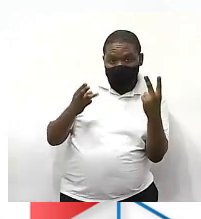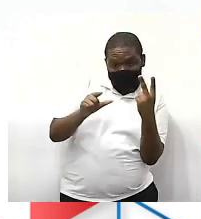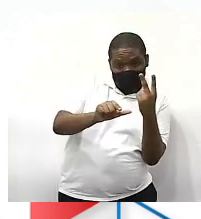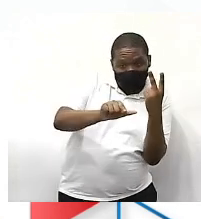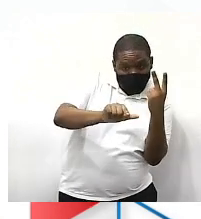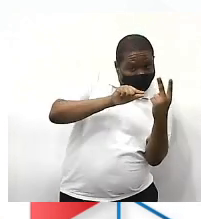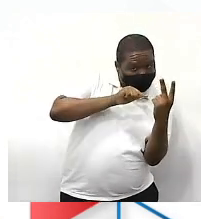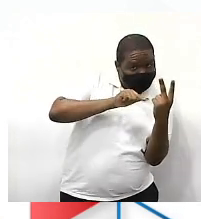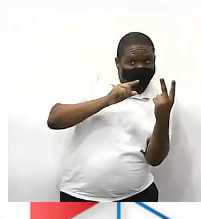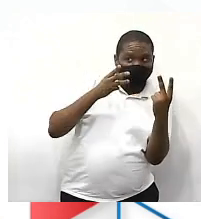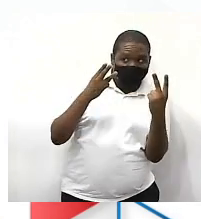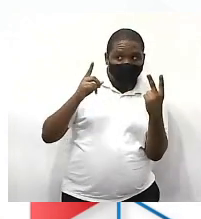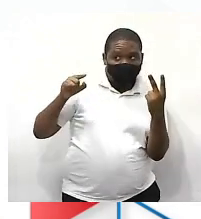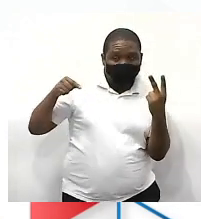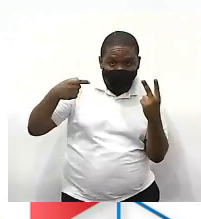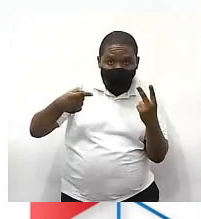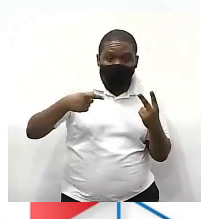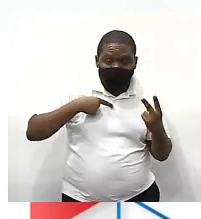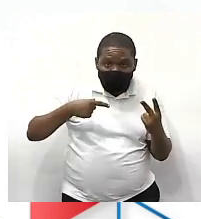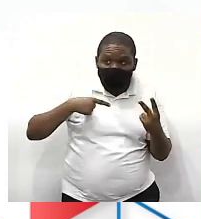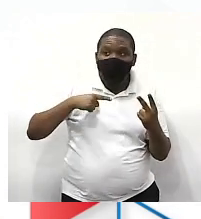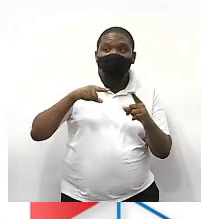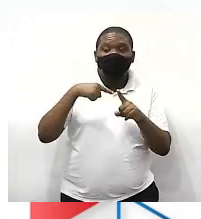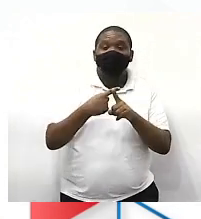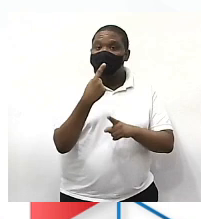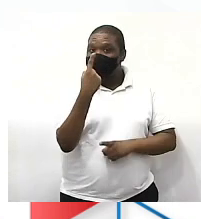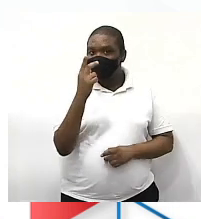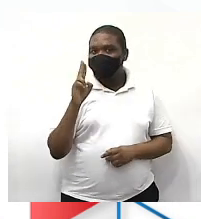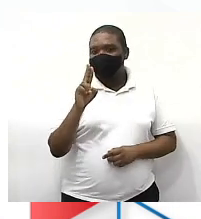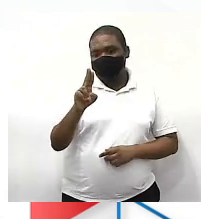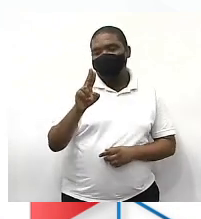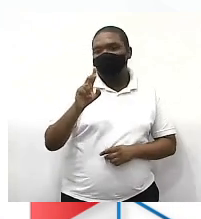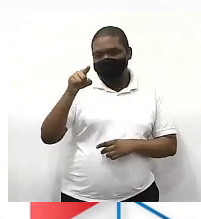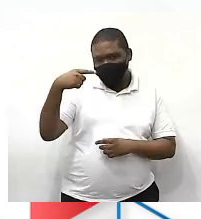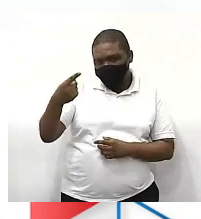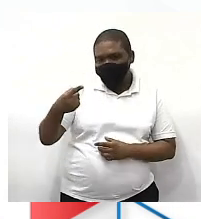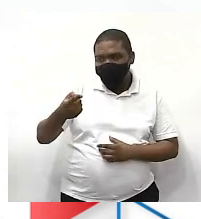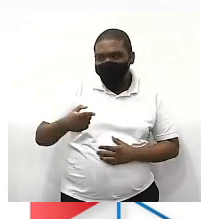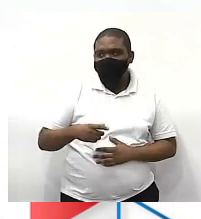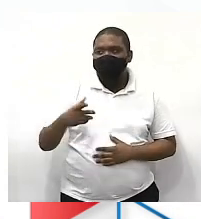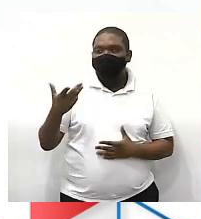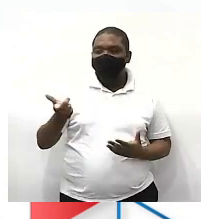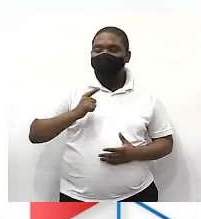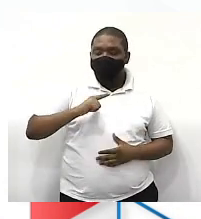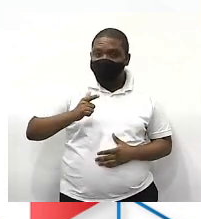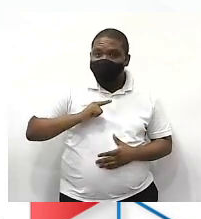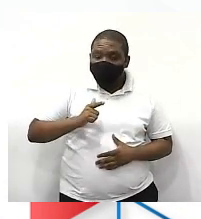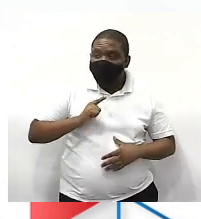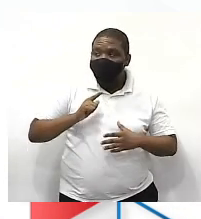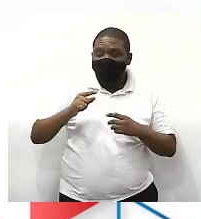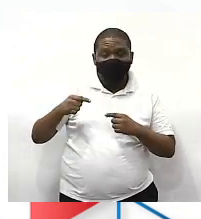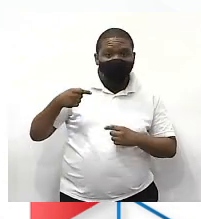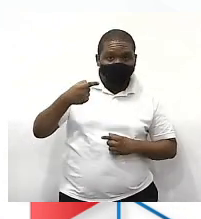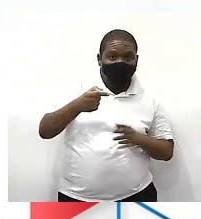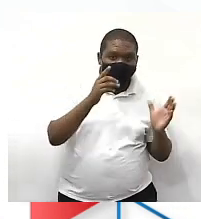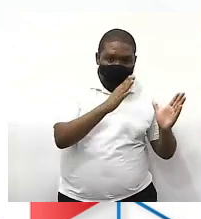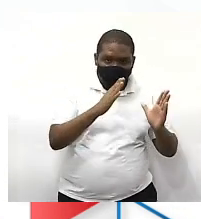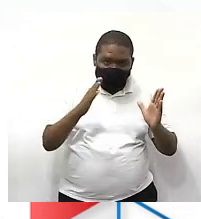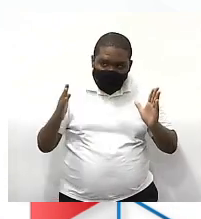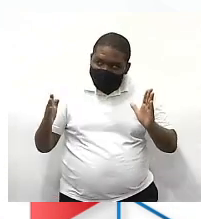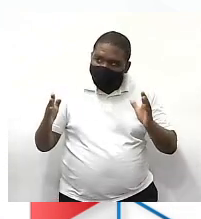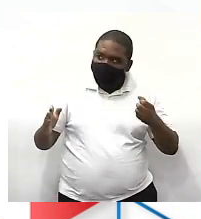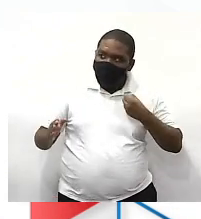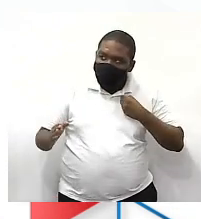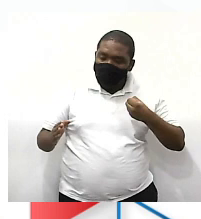está adicionado sempre mais uma unidade e ele é o sucessor, pois vem logo após a sequência